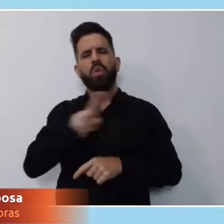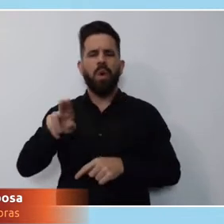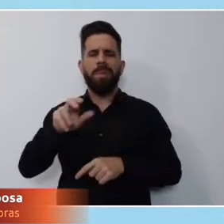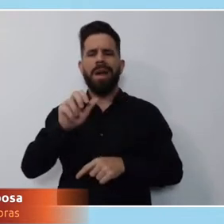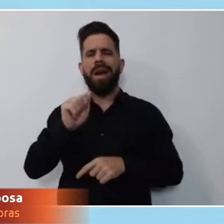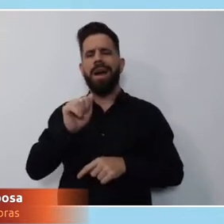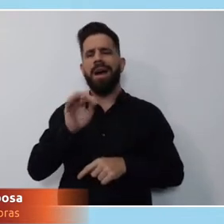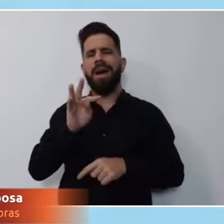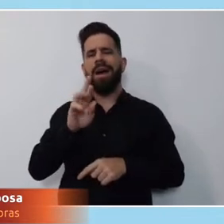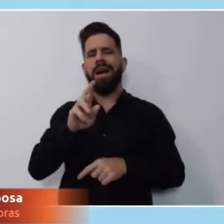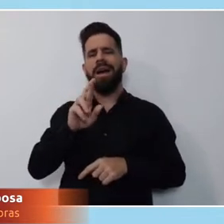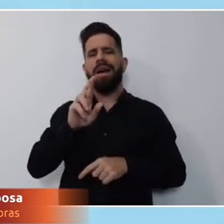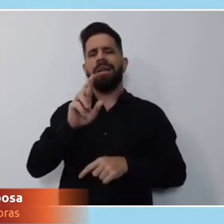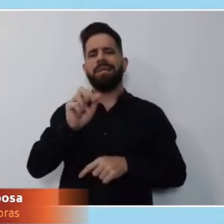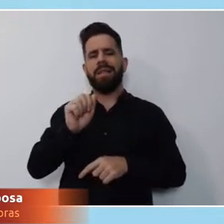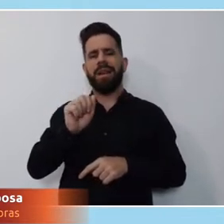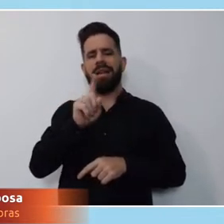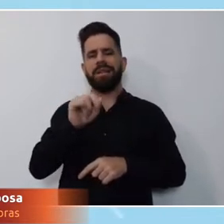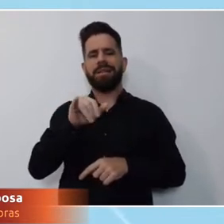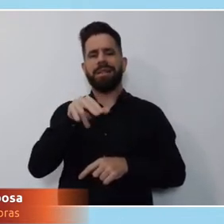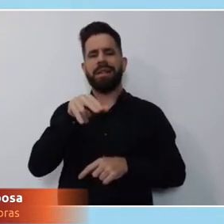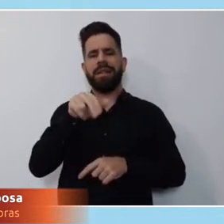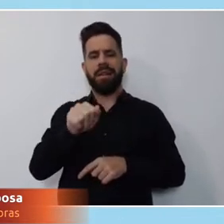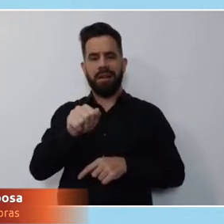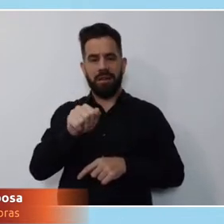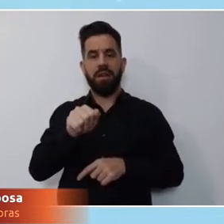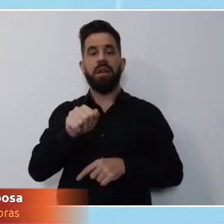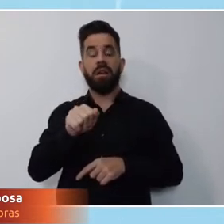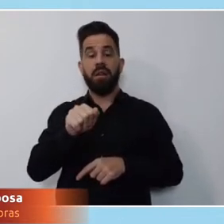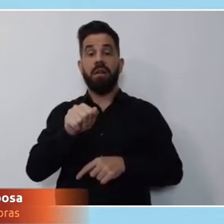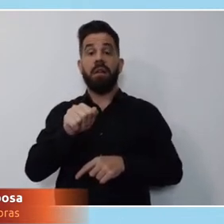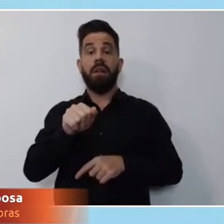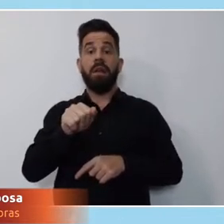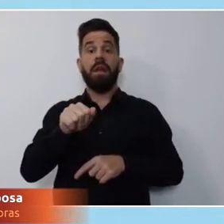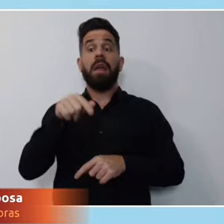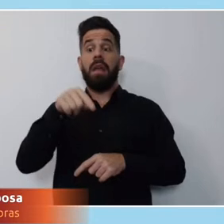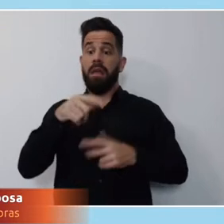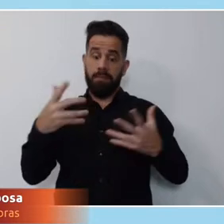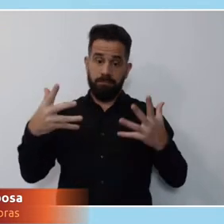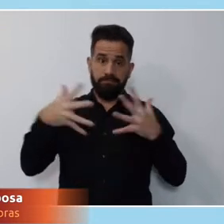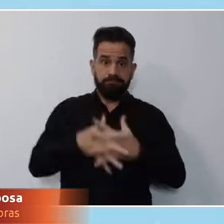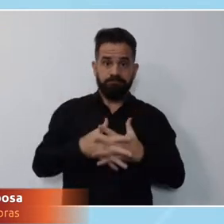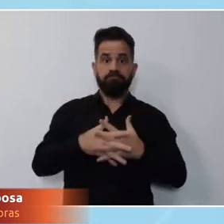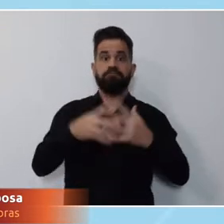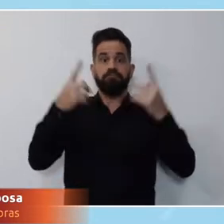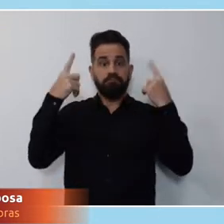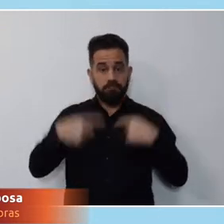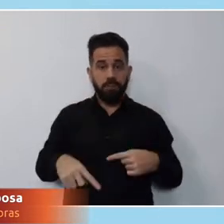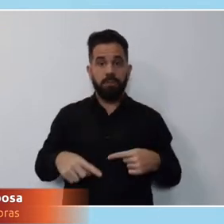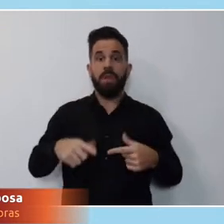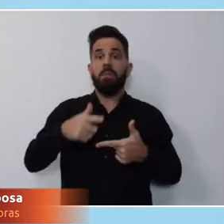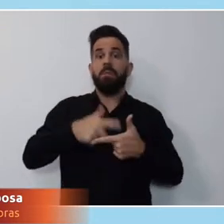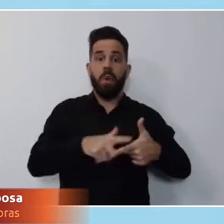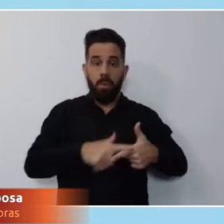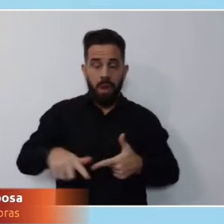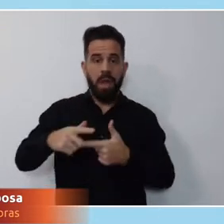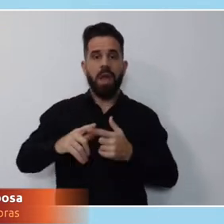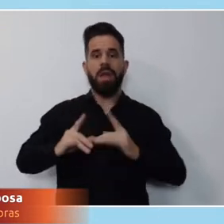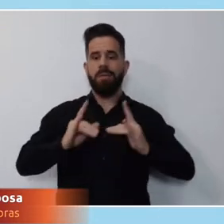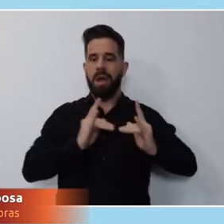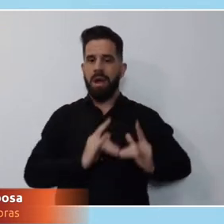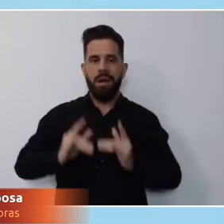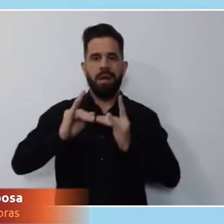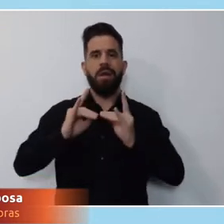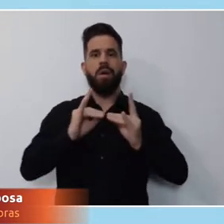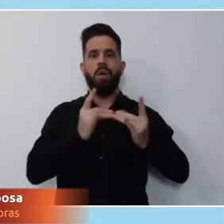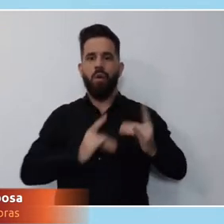herbicida que causa malformações, problemas ou distúrbios hormonais, e ele é proibido na União Europeia, na Europa,